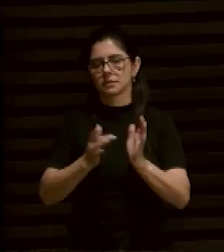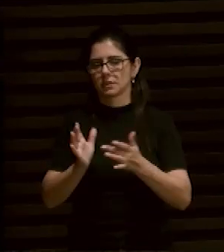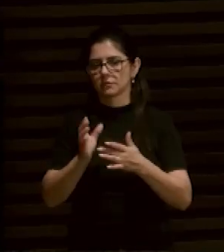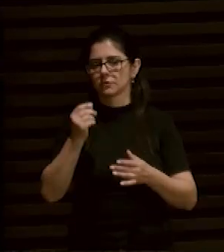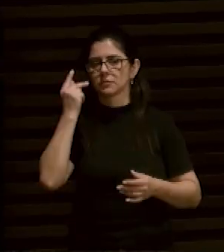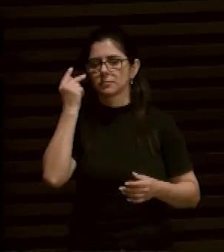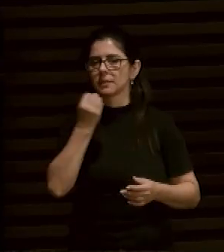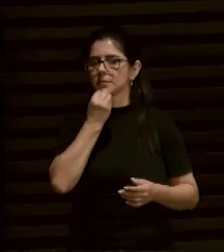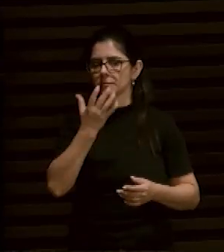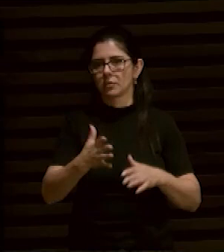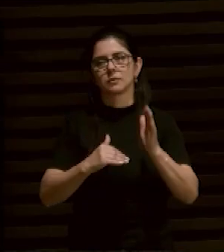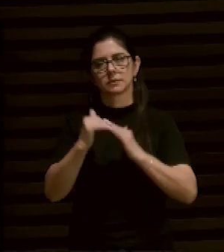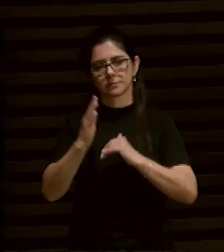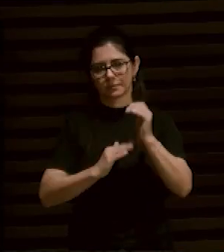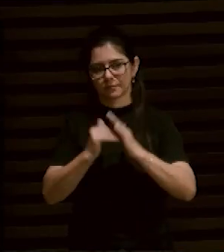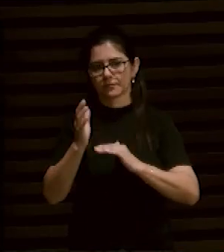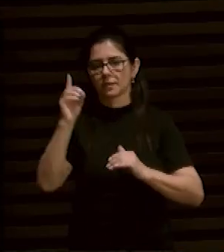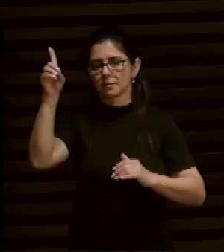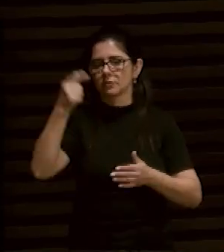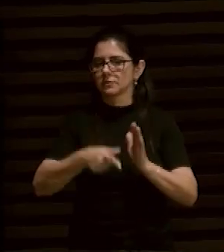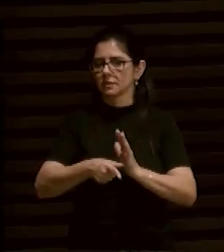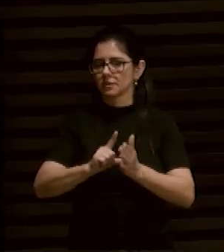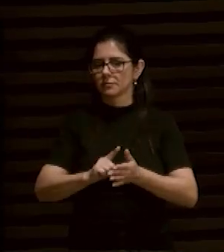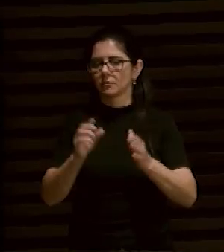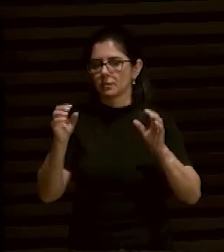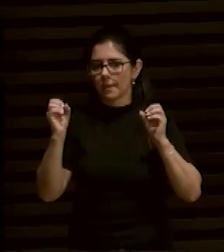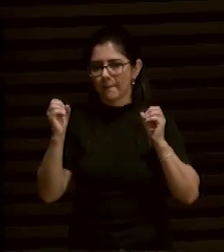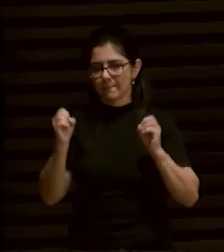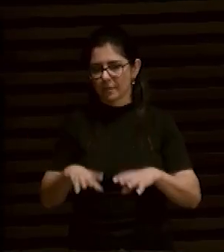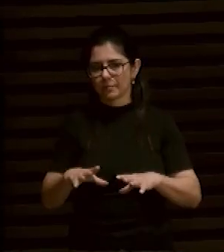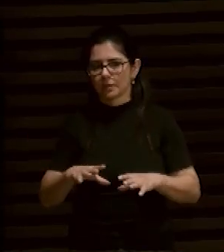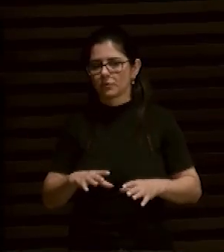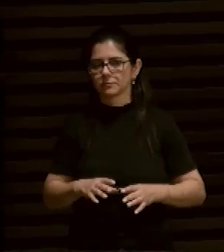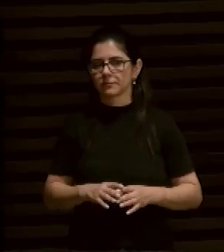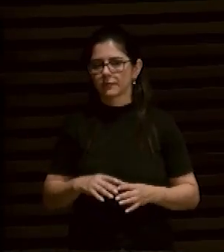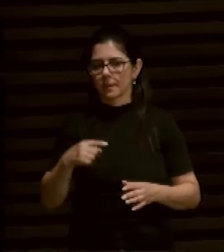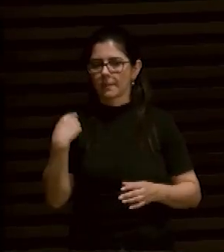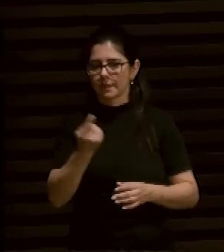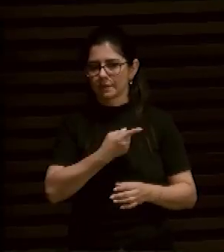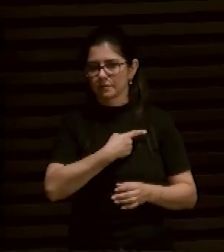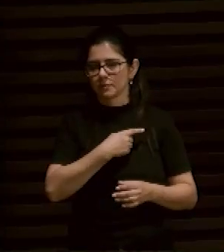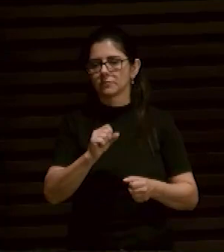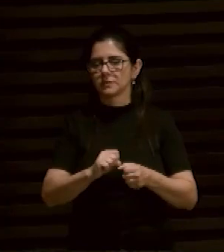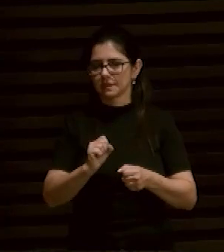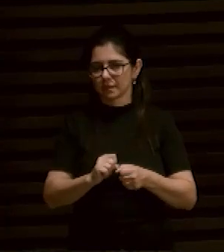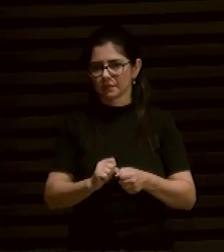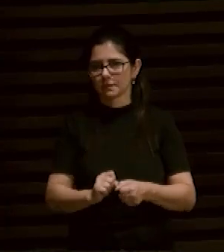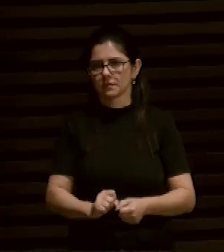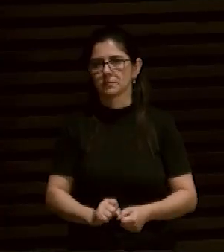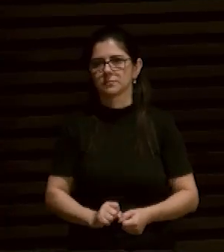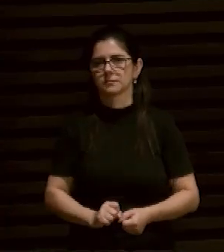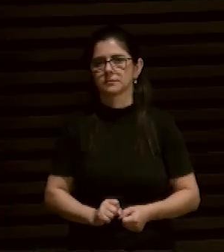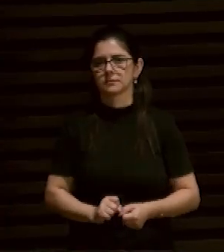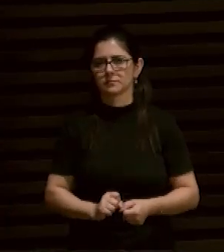as quais Deus de antemão preparou para que andássemos nelas. Irmãos, um arrependimento